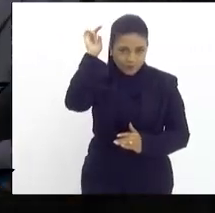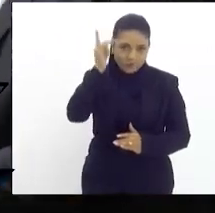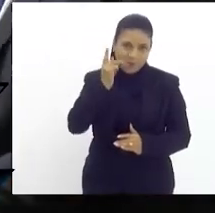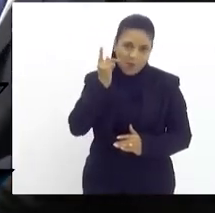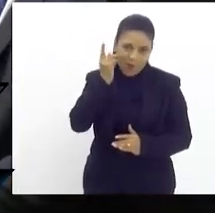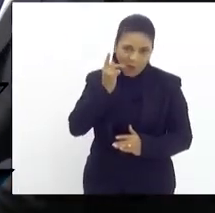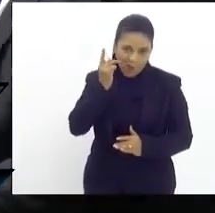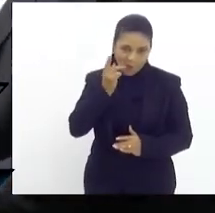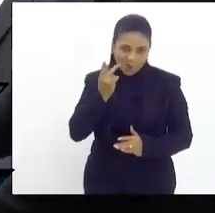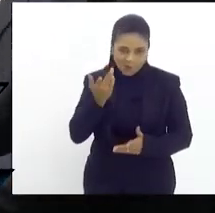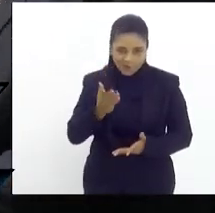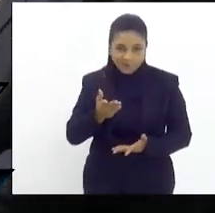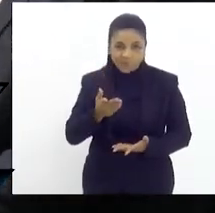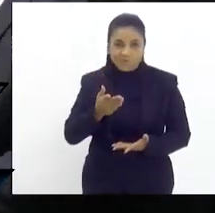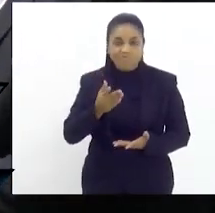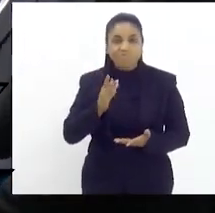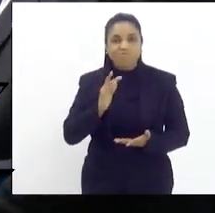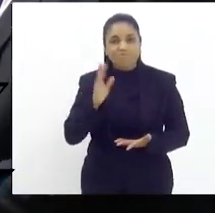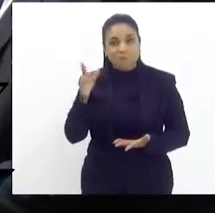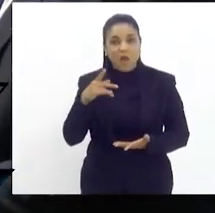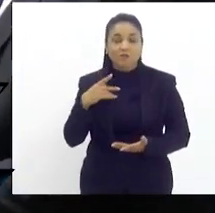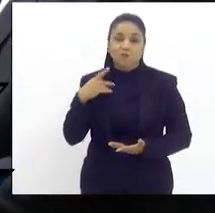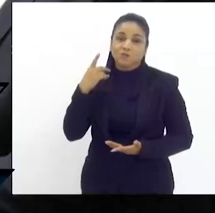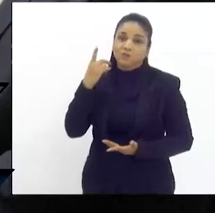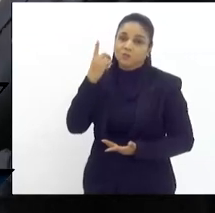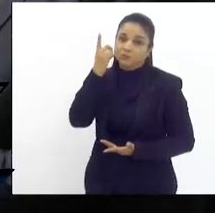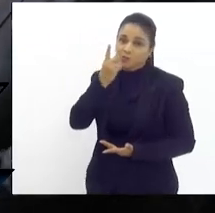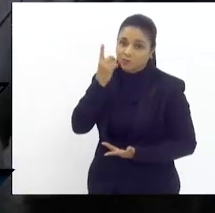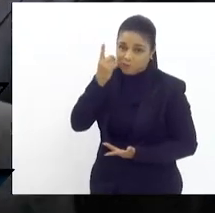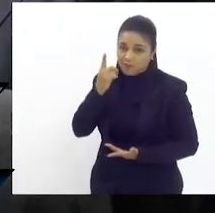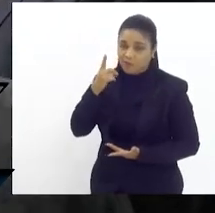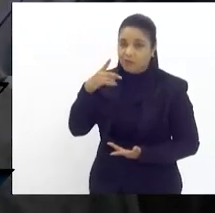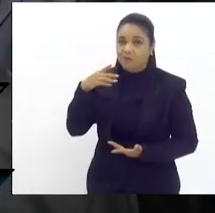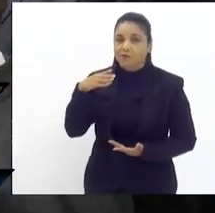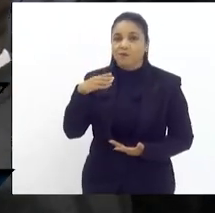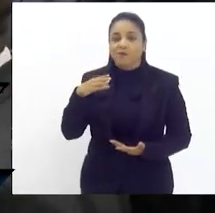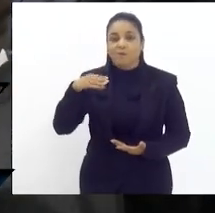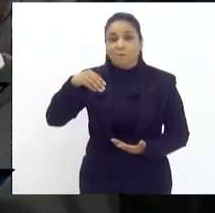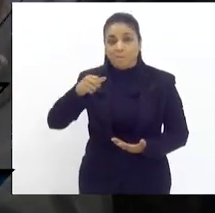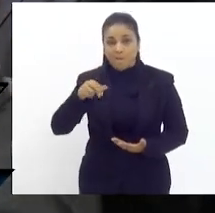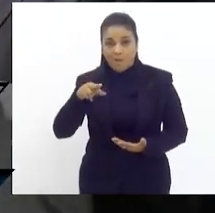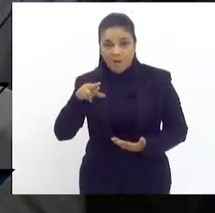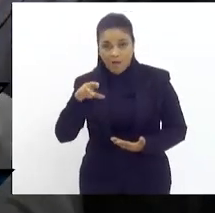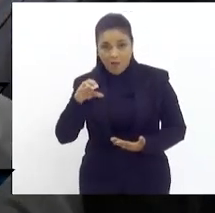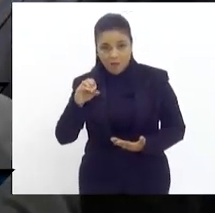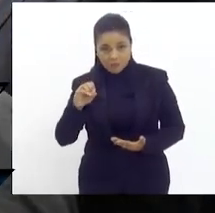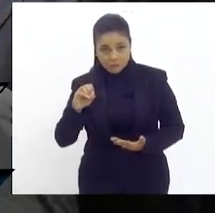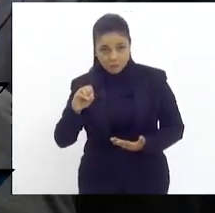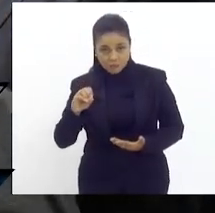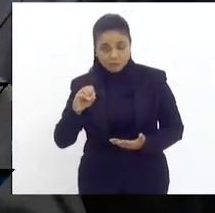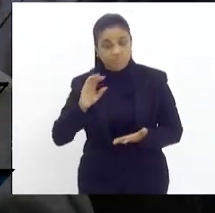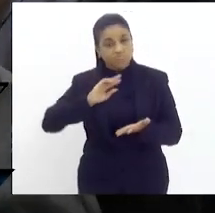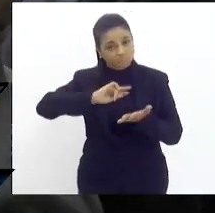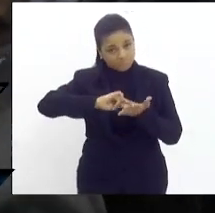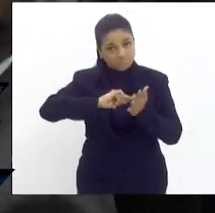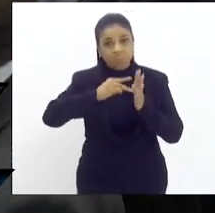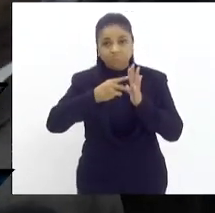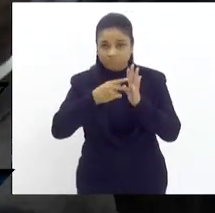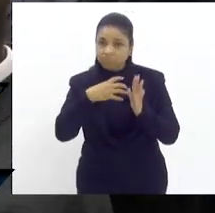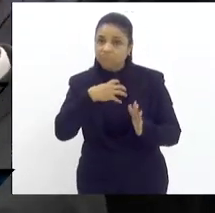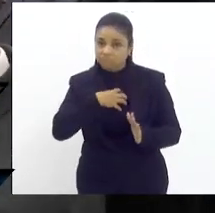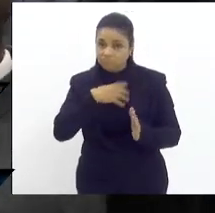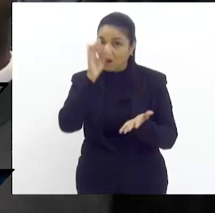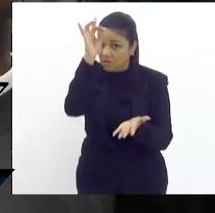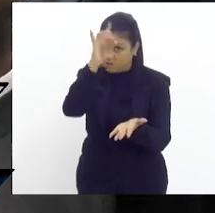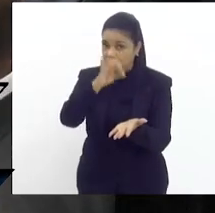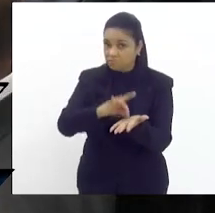Rocha mas a afirmação do deputado Gualberto faz todo sentido e ela é verdadeira quando diz que o Papa